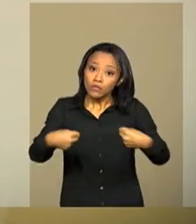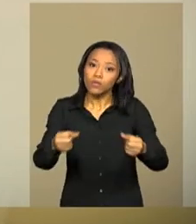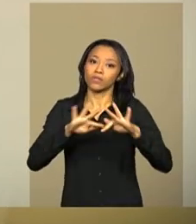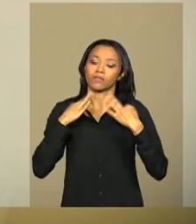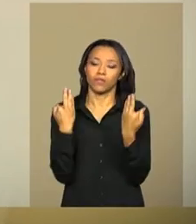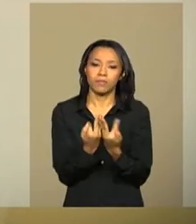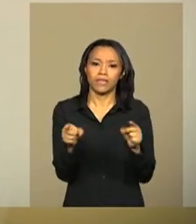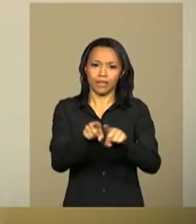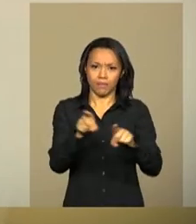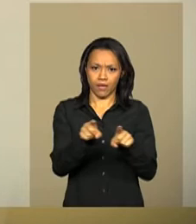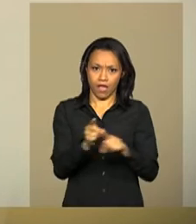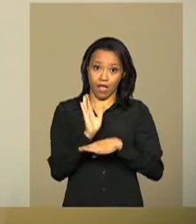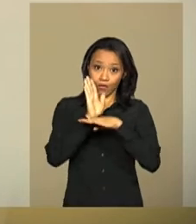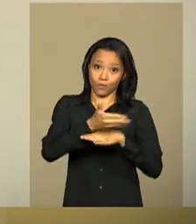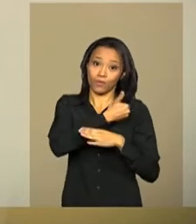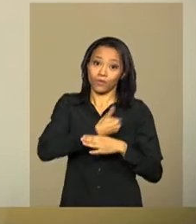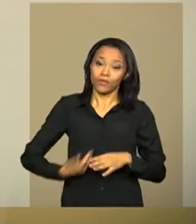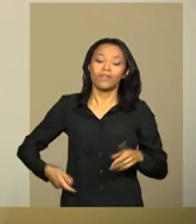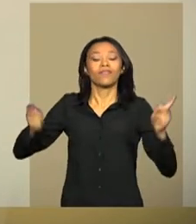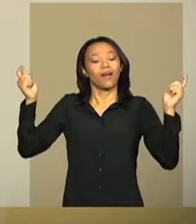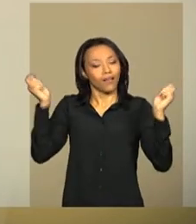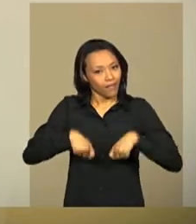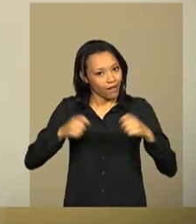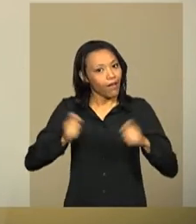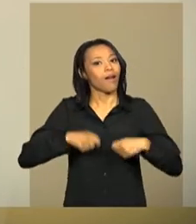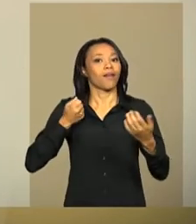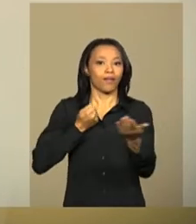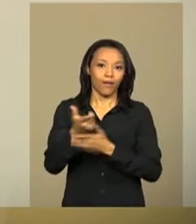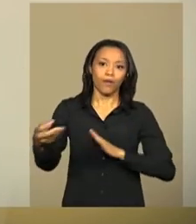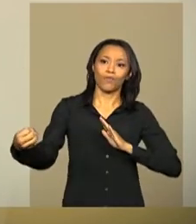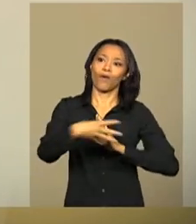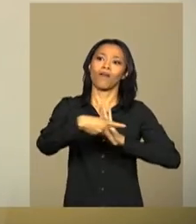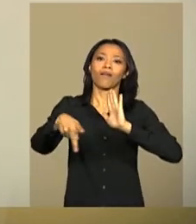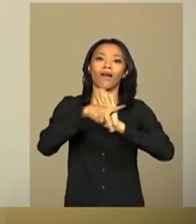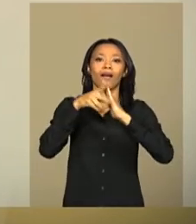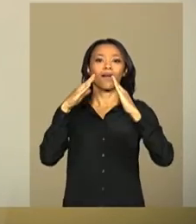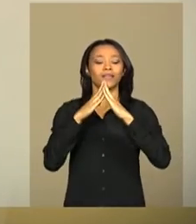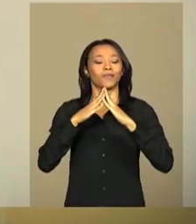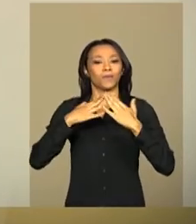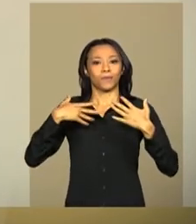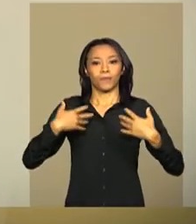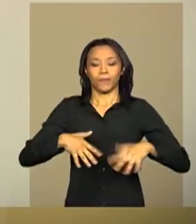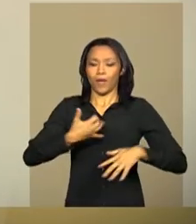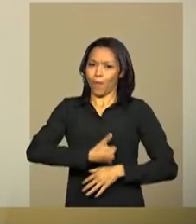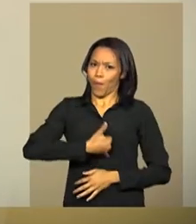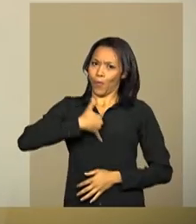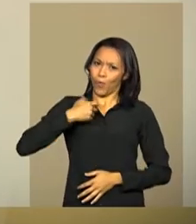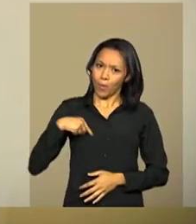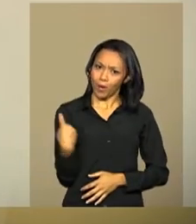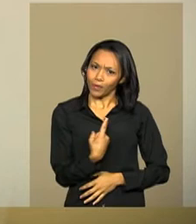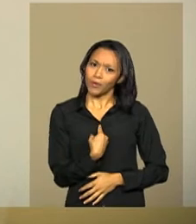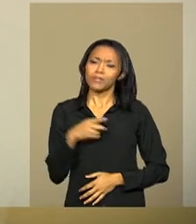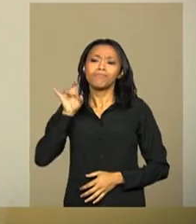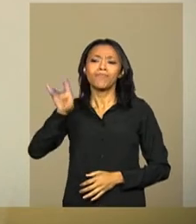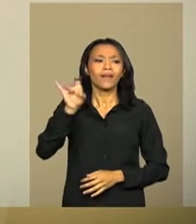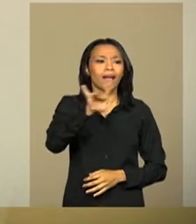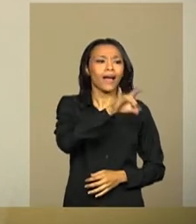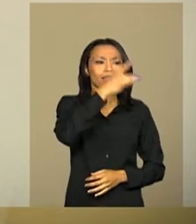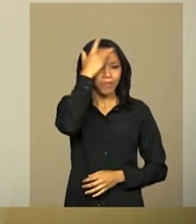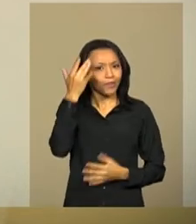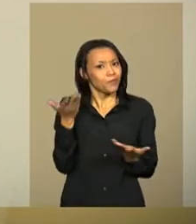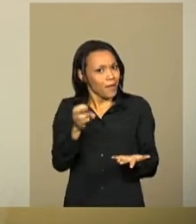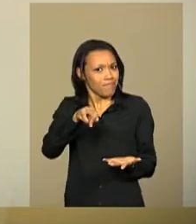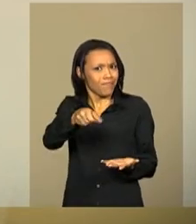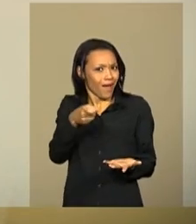família e ajuda do governo dá para comprar uma casa nova o que sempre é um orgulho para gente Para cada um de nós